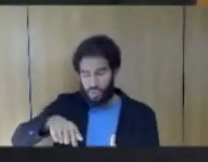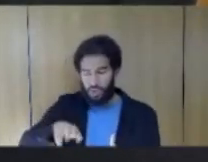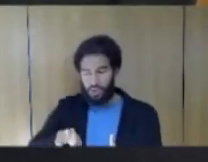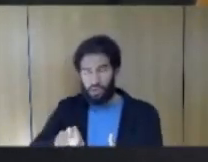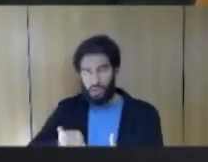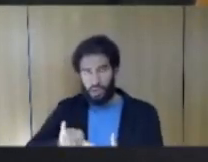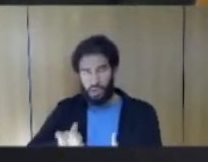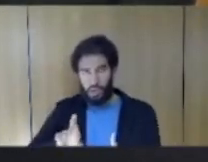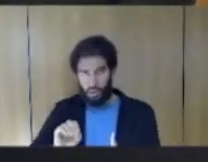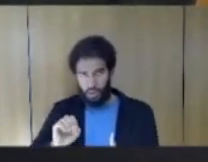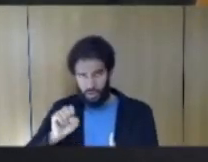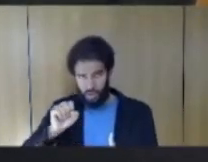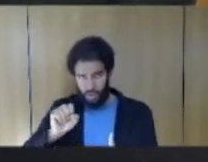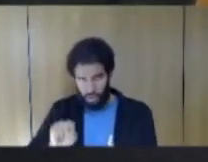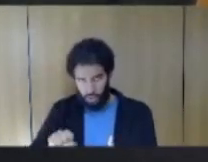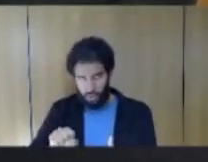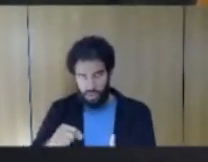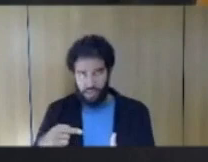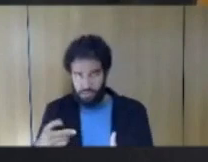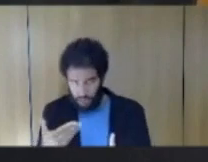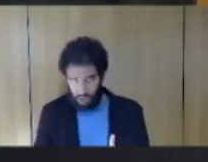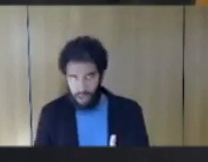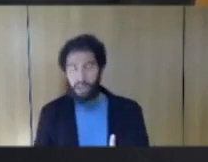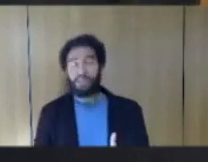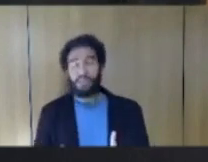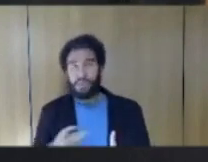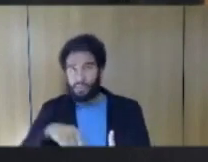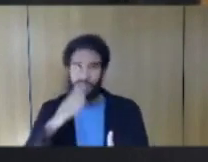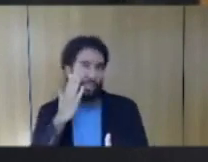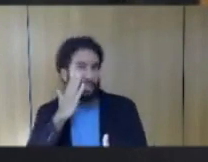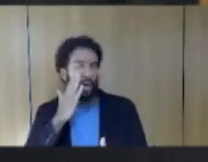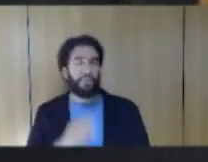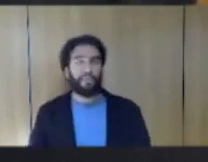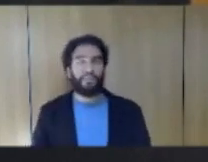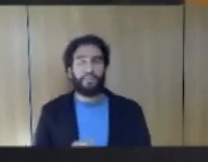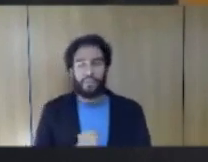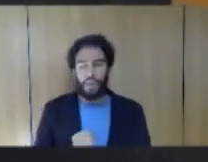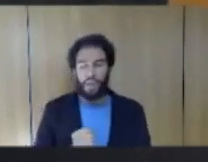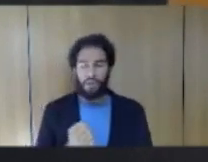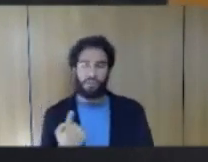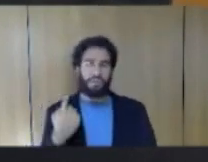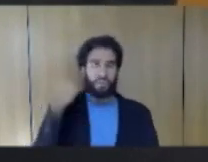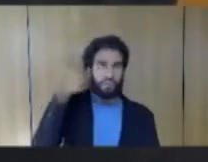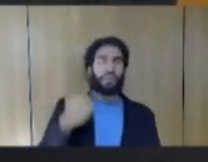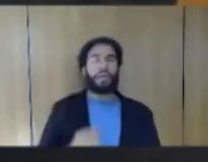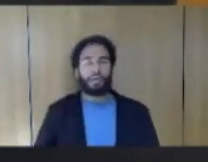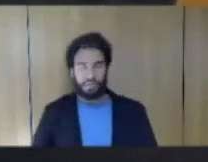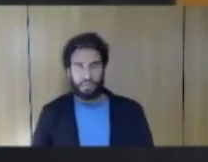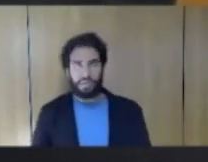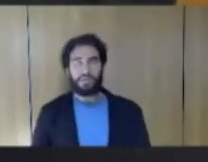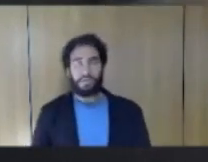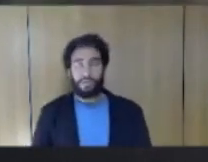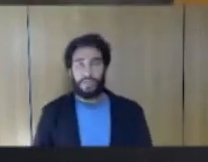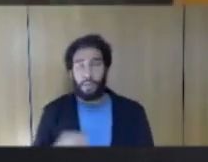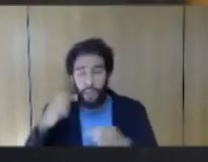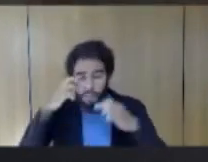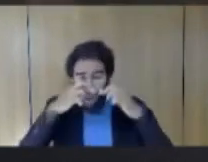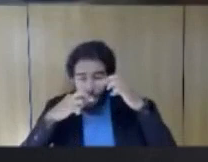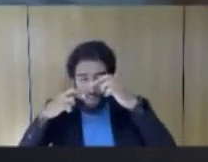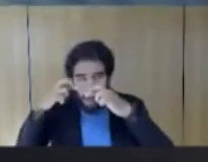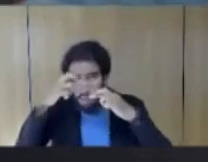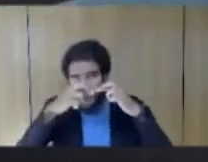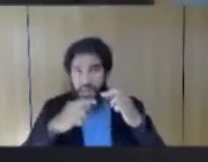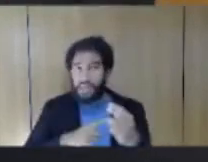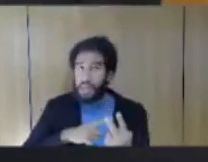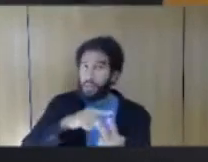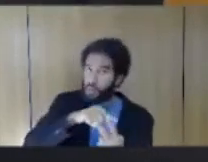Queiroz é um dos caras cúmplices do crime junto com Roni lance essa investigação gira em torno desses dois